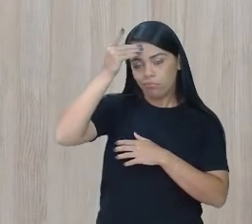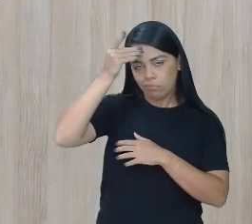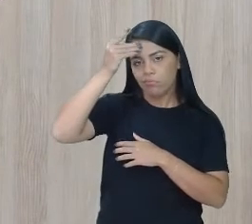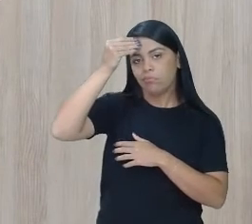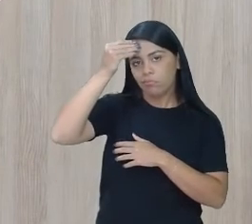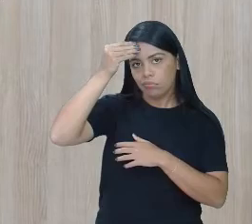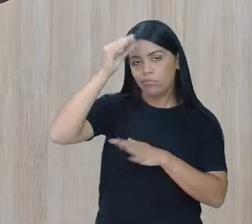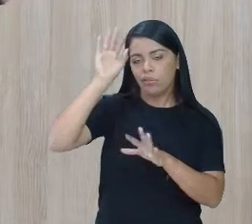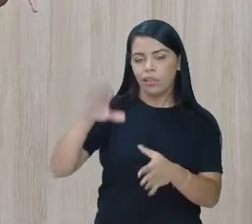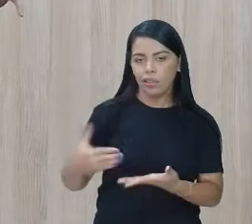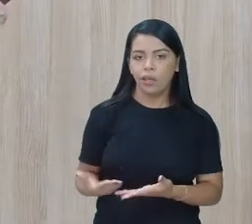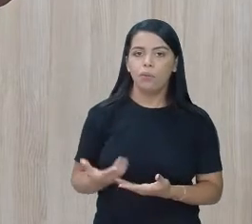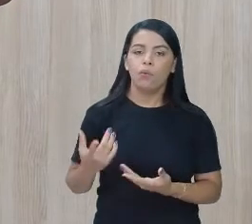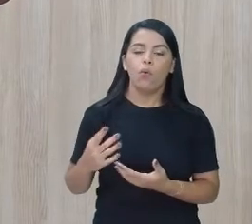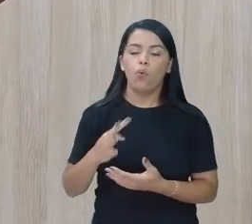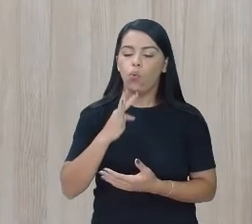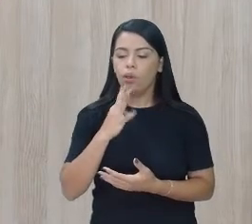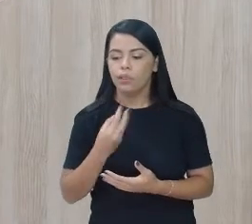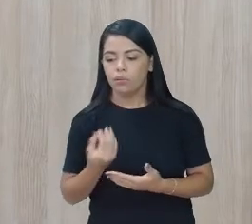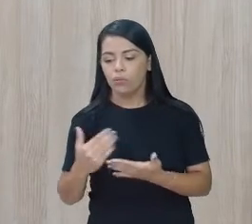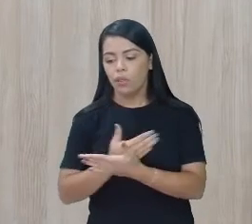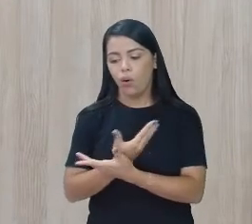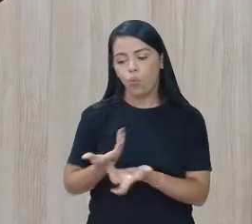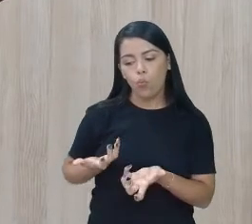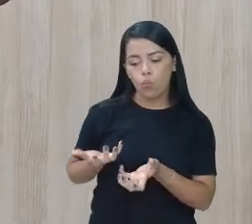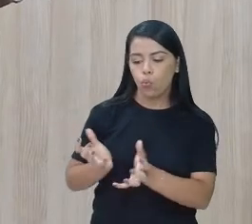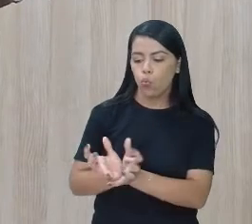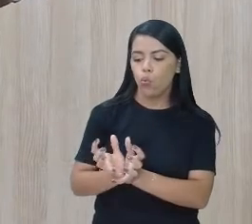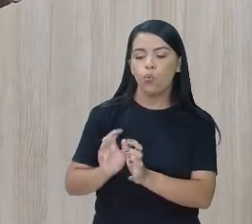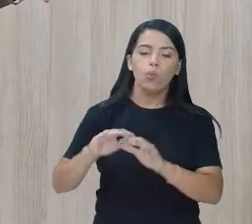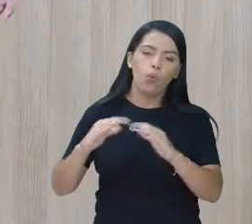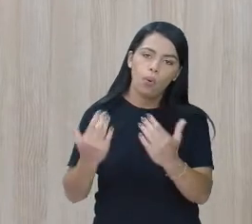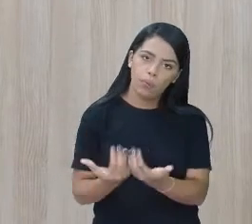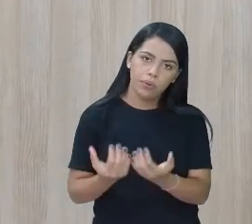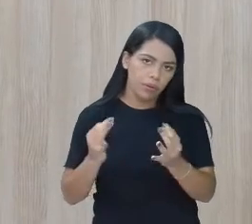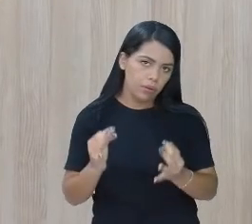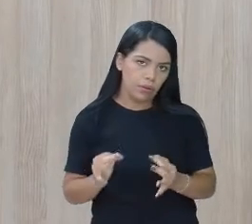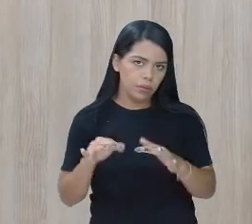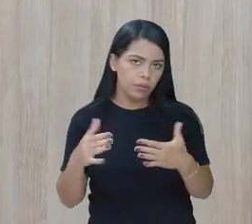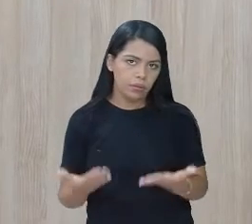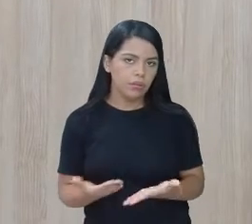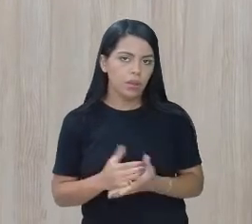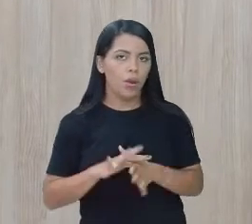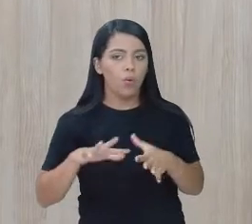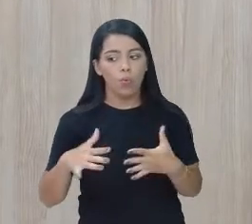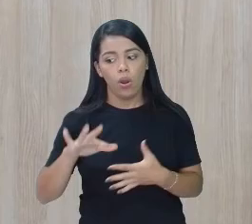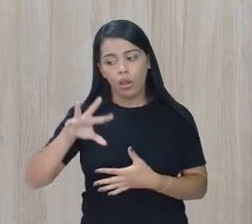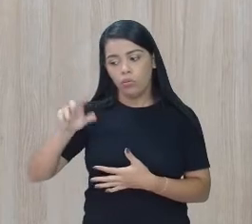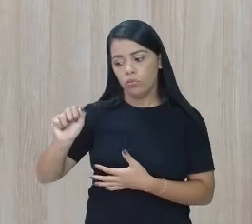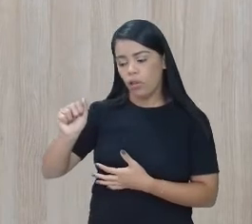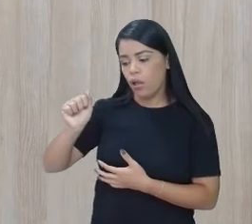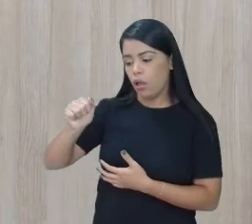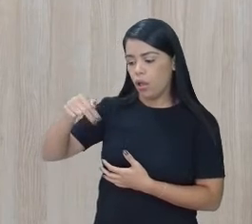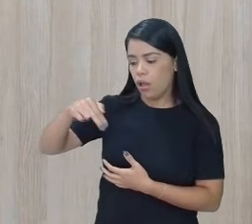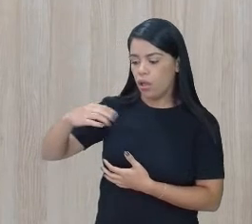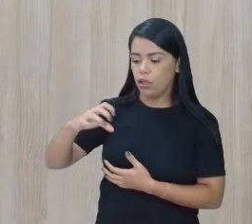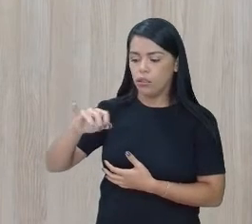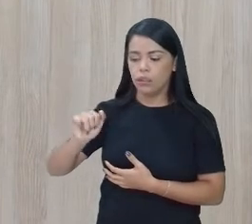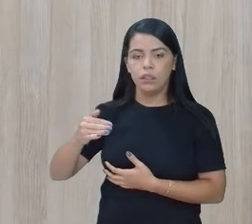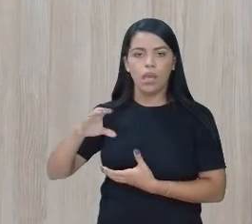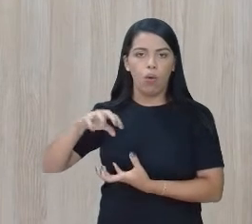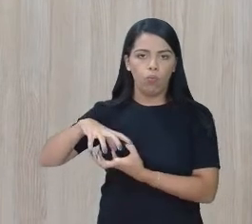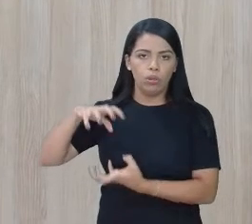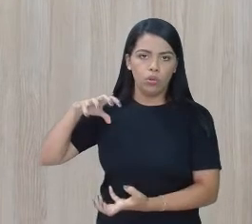de determinada tribo, de determinado grupo, de determinada comunidade. Então, quando um ancião morre, morre também